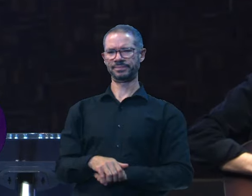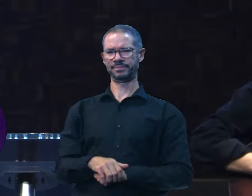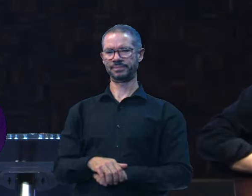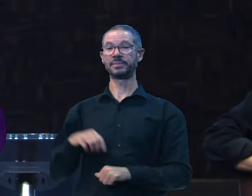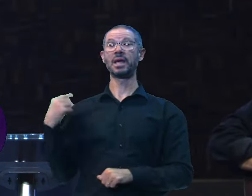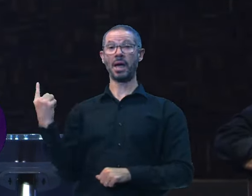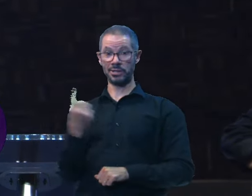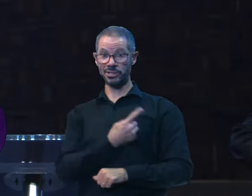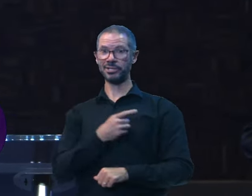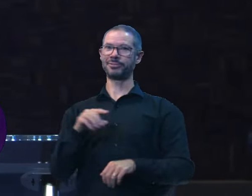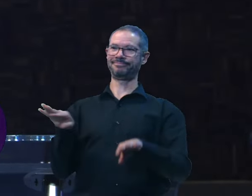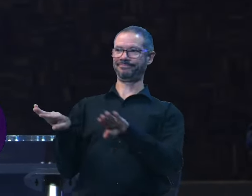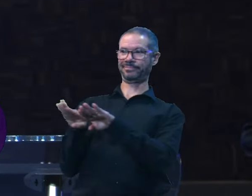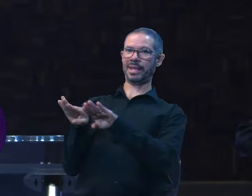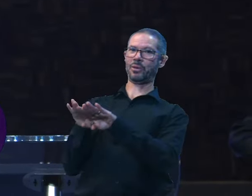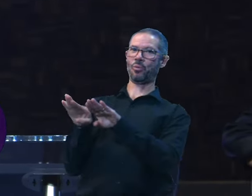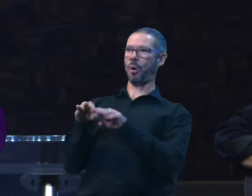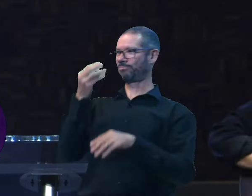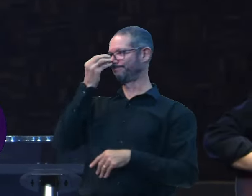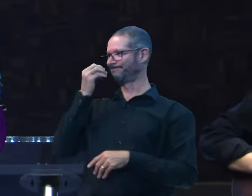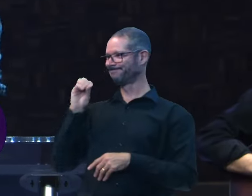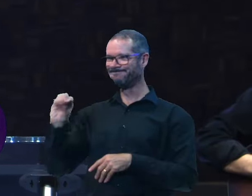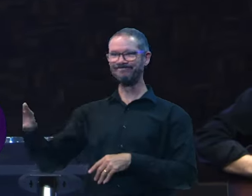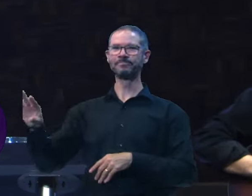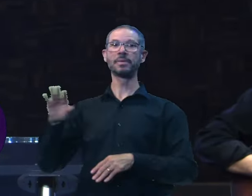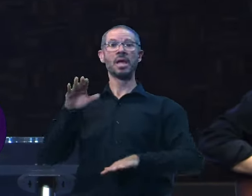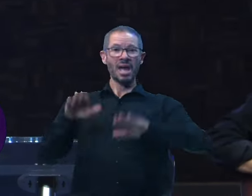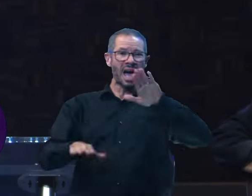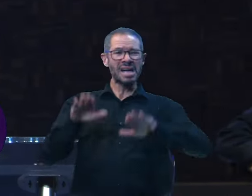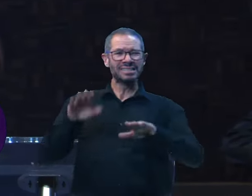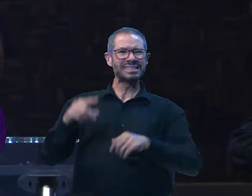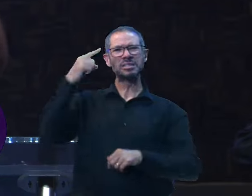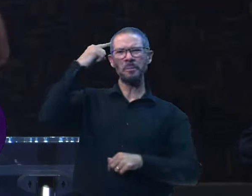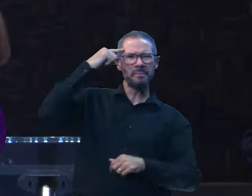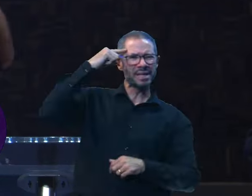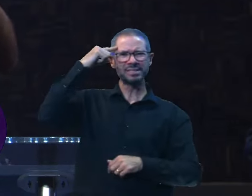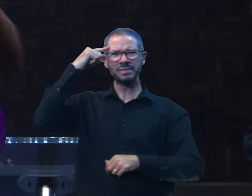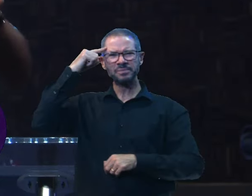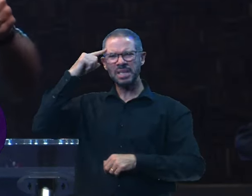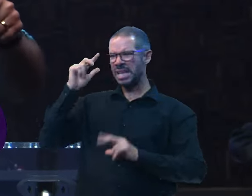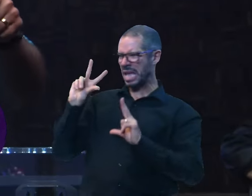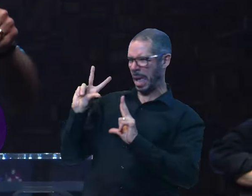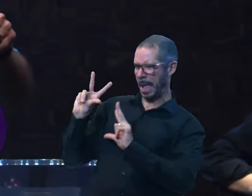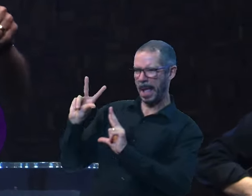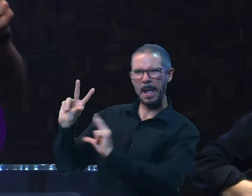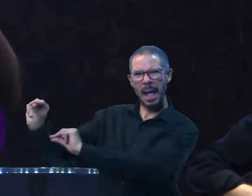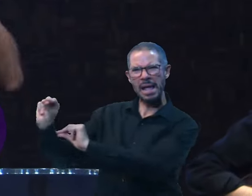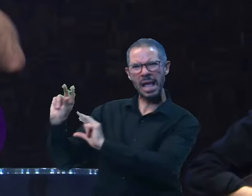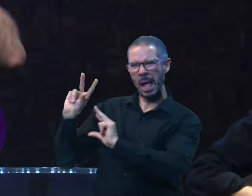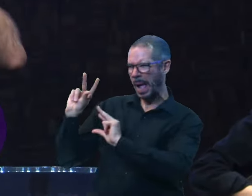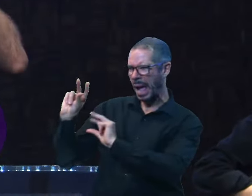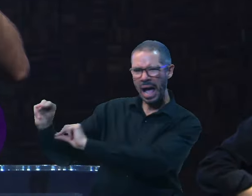A gente faria isso. E às vezes a gente pensa isso: não, ele tem que merecer.